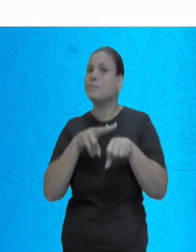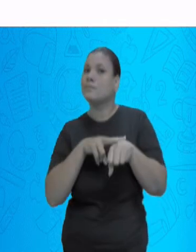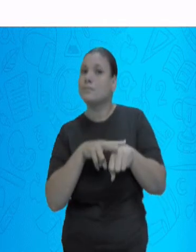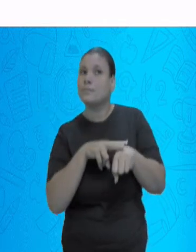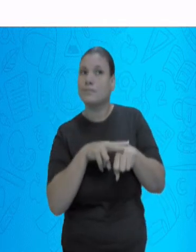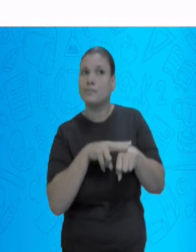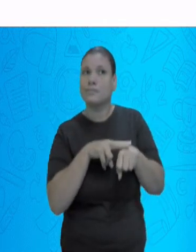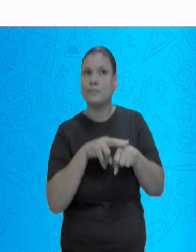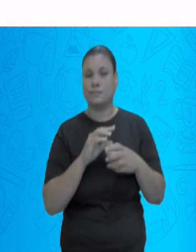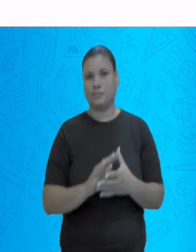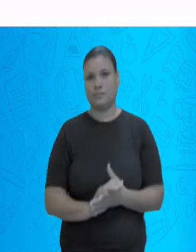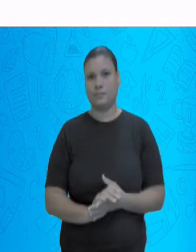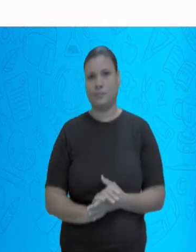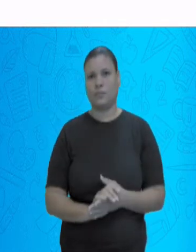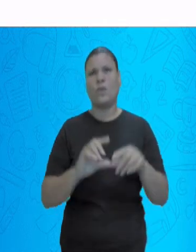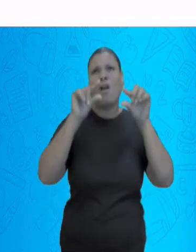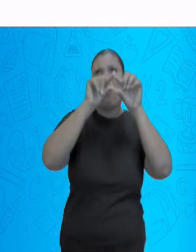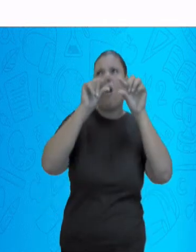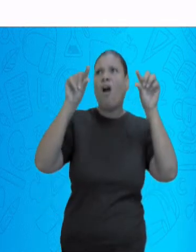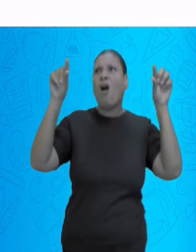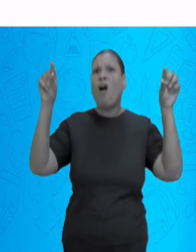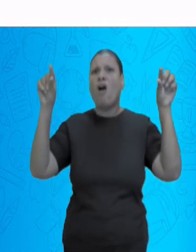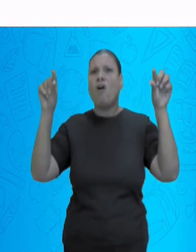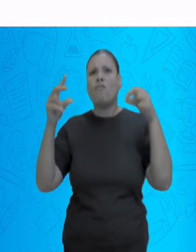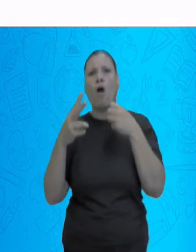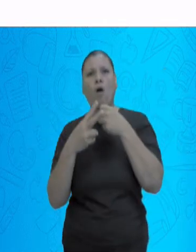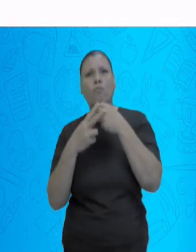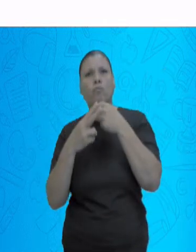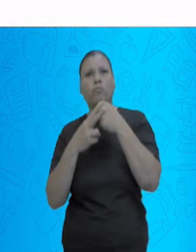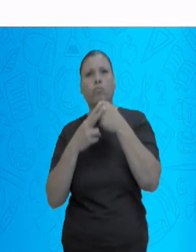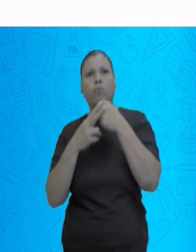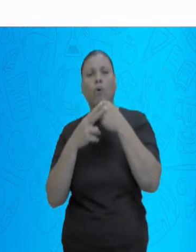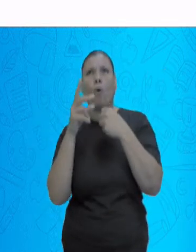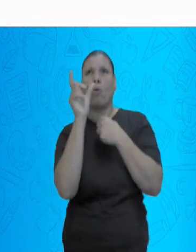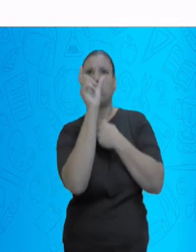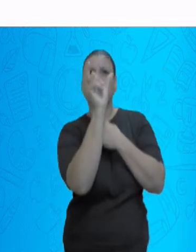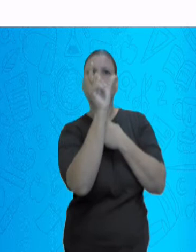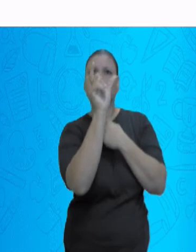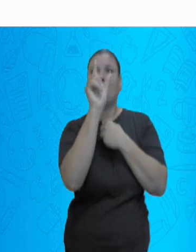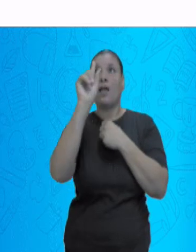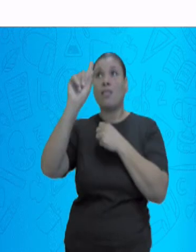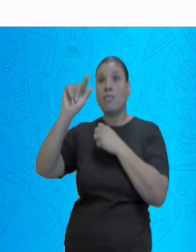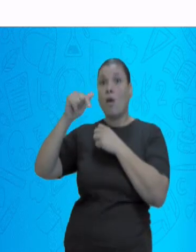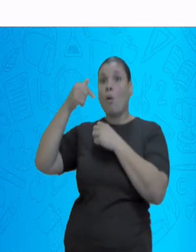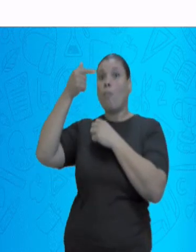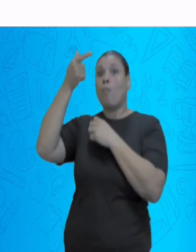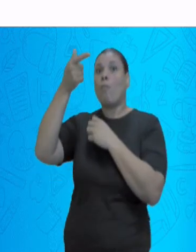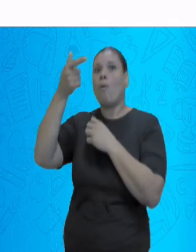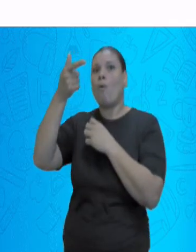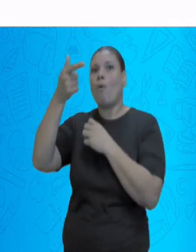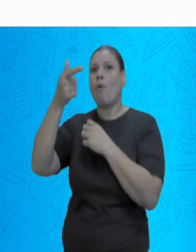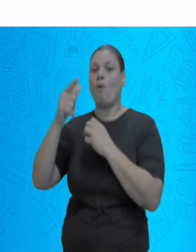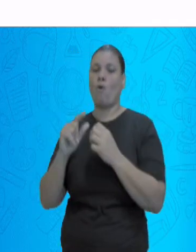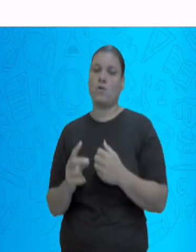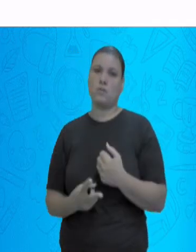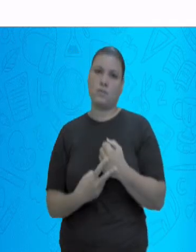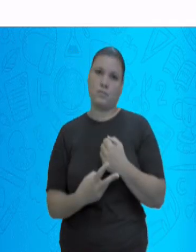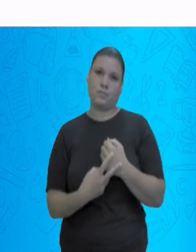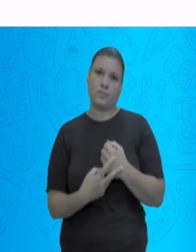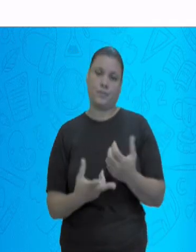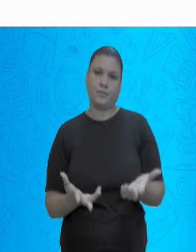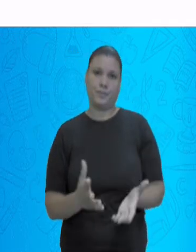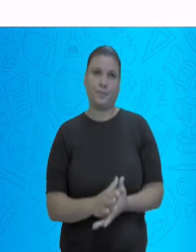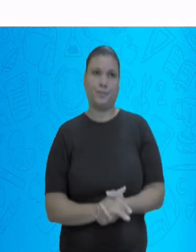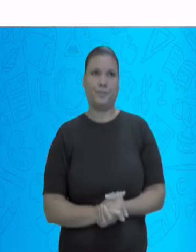tosse. Prepare-se para levar uma sova. Toma isso, vai, segura essa. Prestem